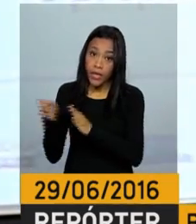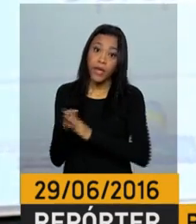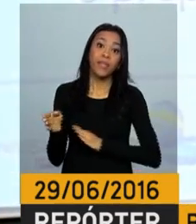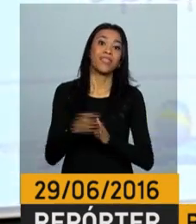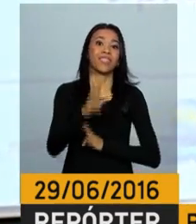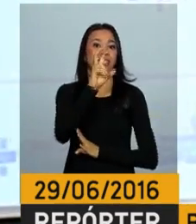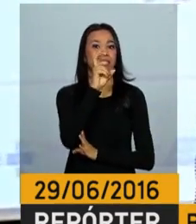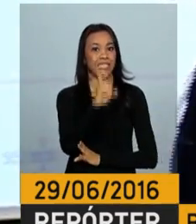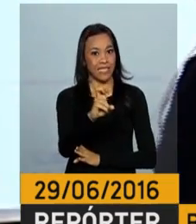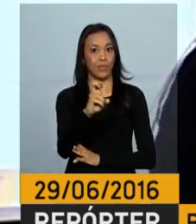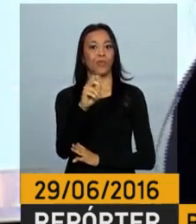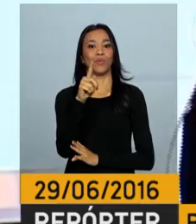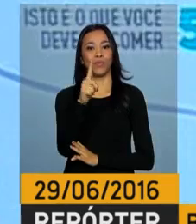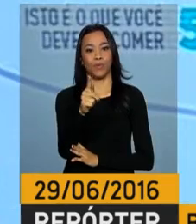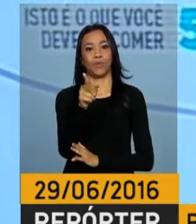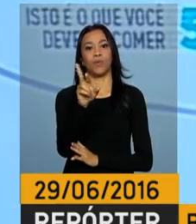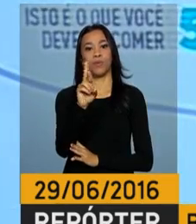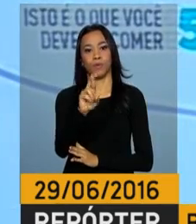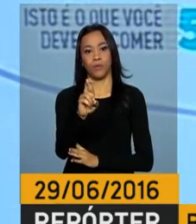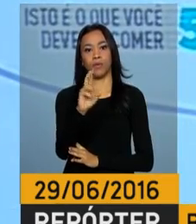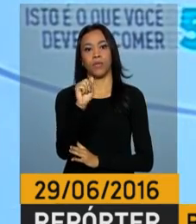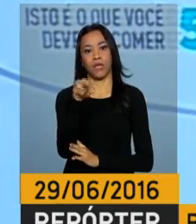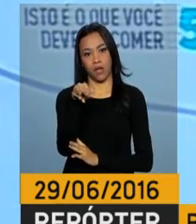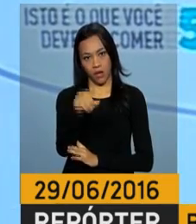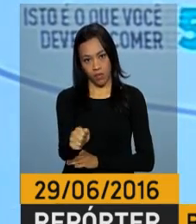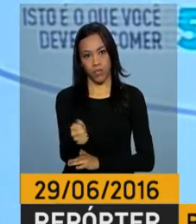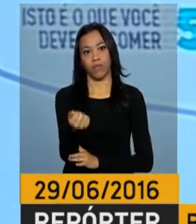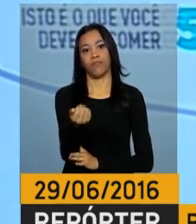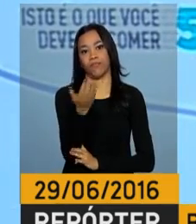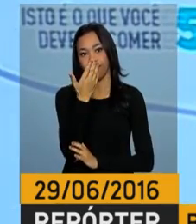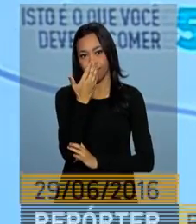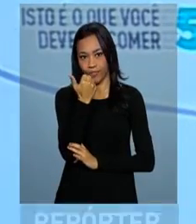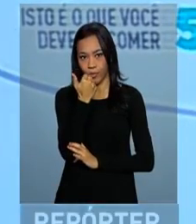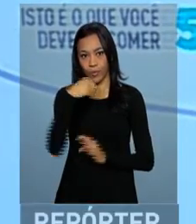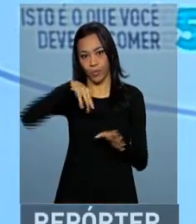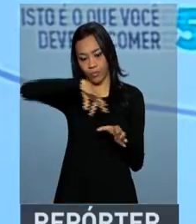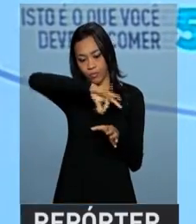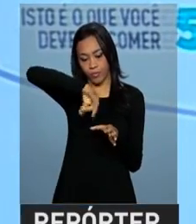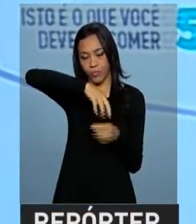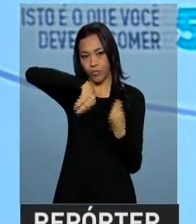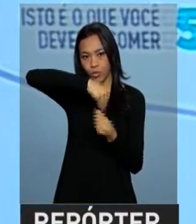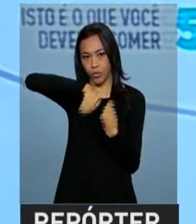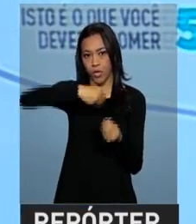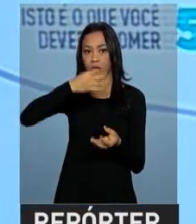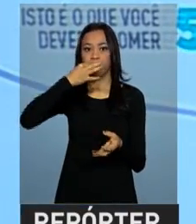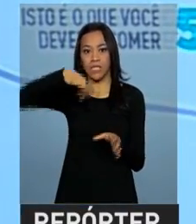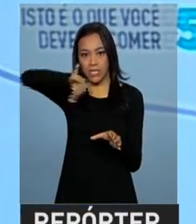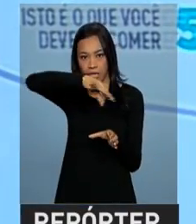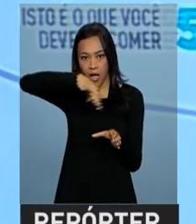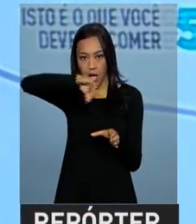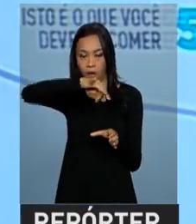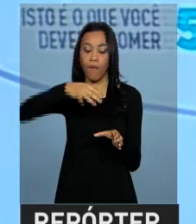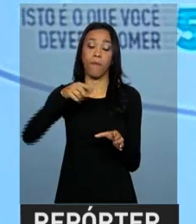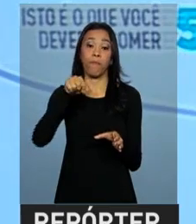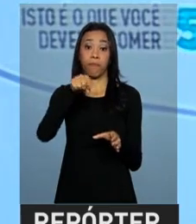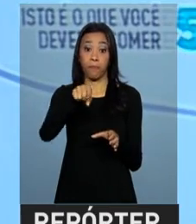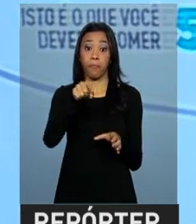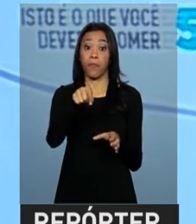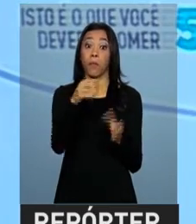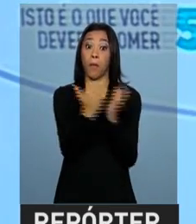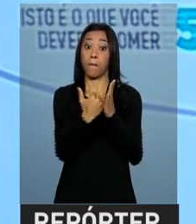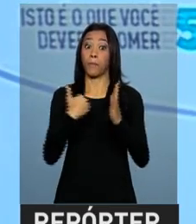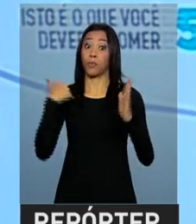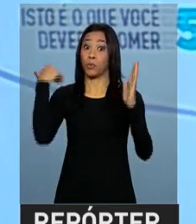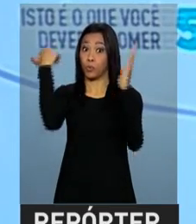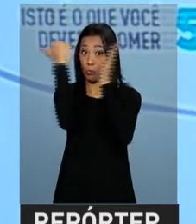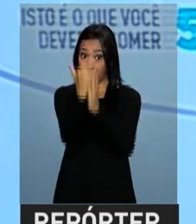esforço para redução do consumo de sódio dos brasileiros a o consumo diário de sal é duas vezes e meia maior do que